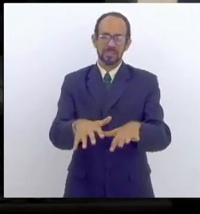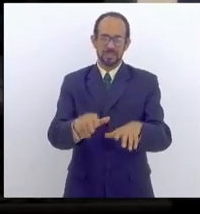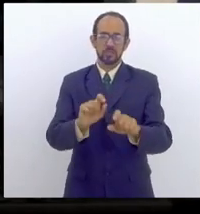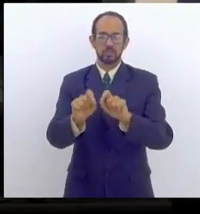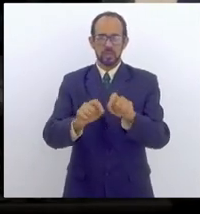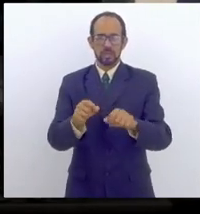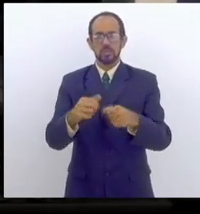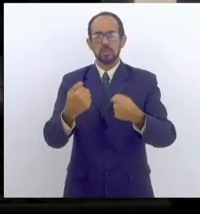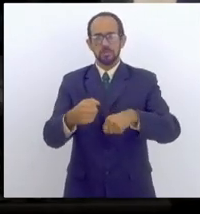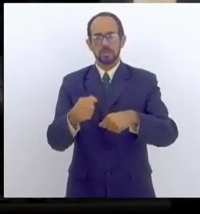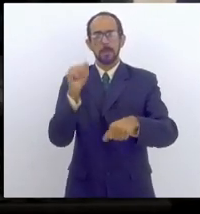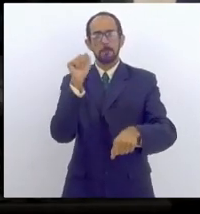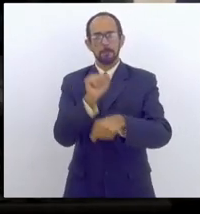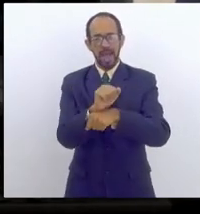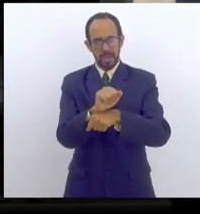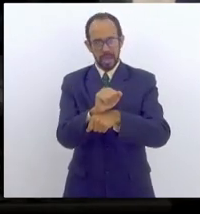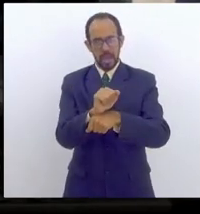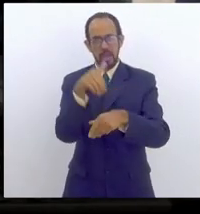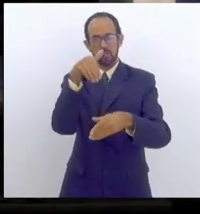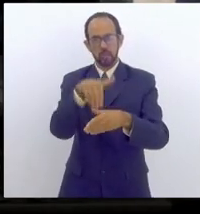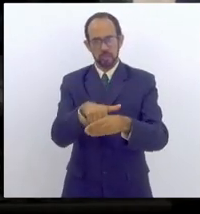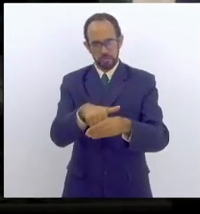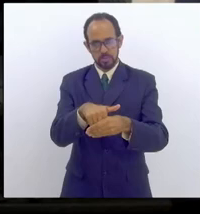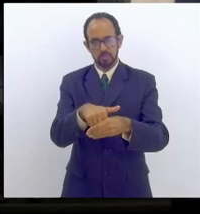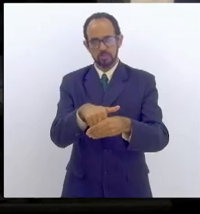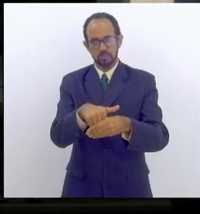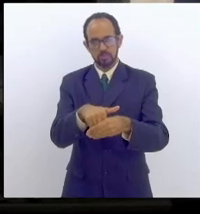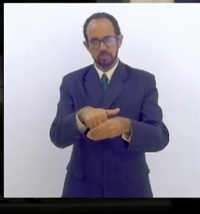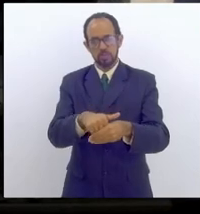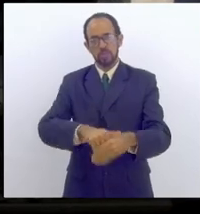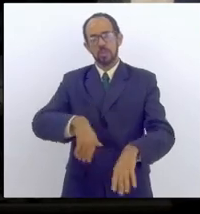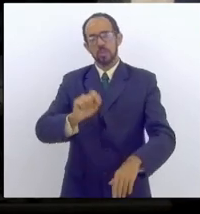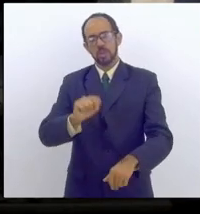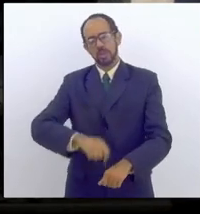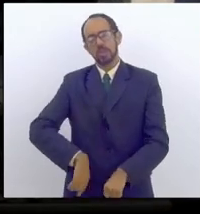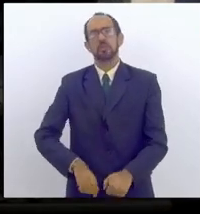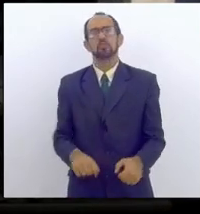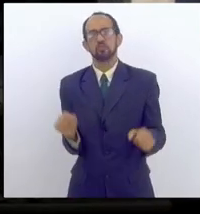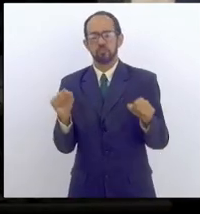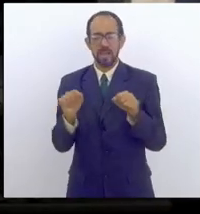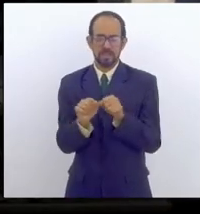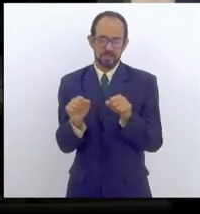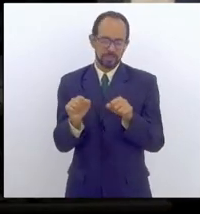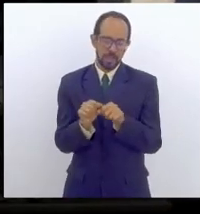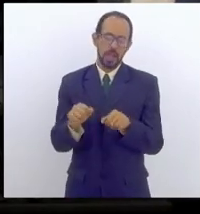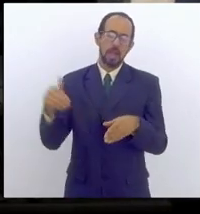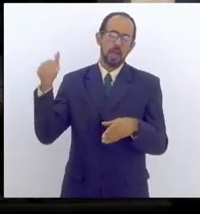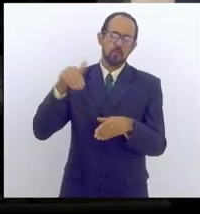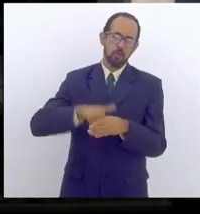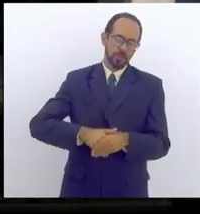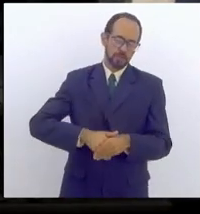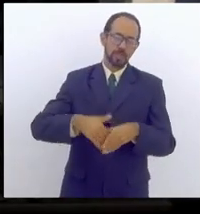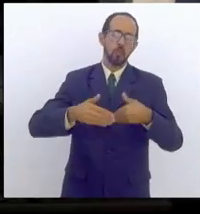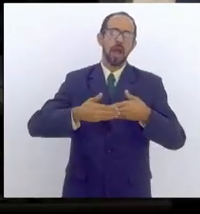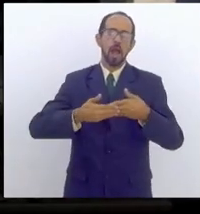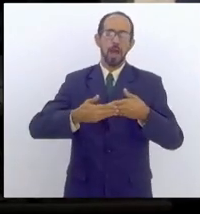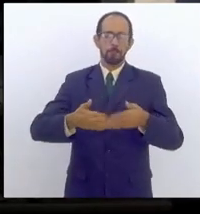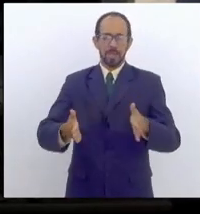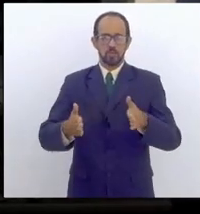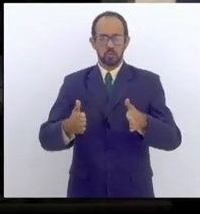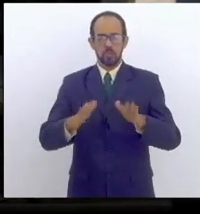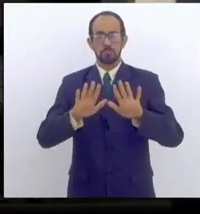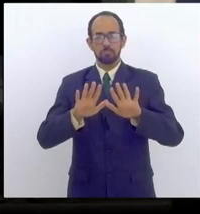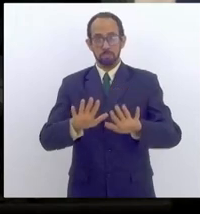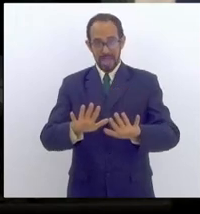Paralisar esse processo de votação e proceder ao processo de votação aberto. Só